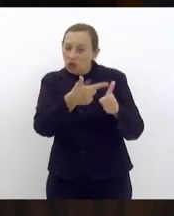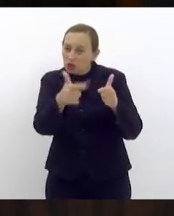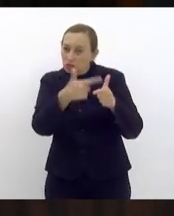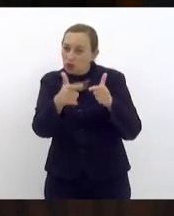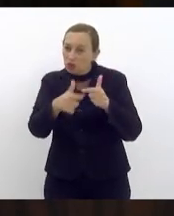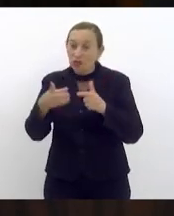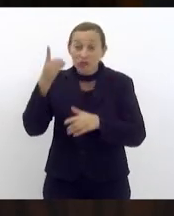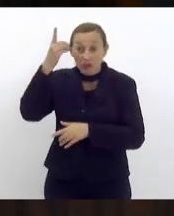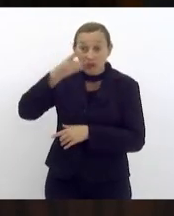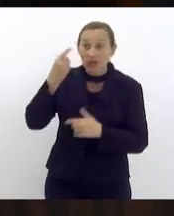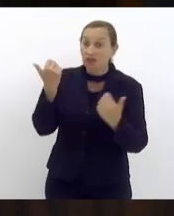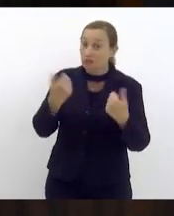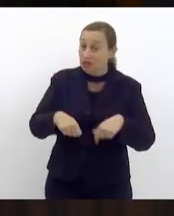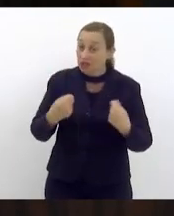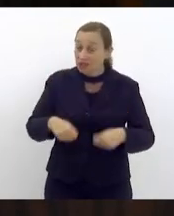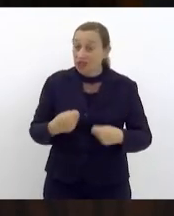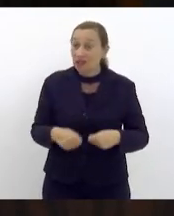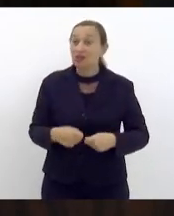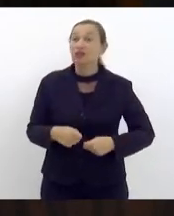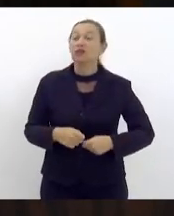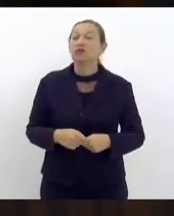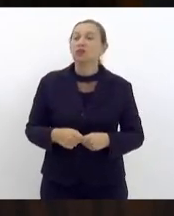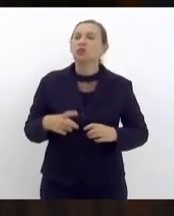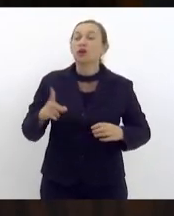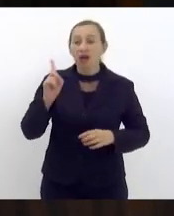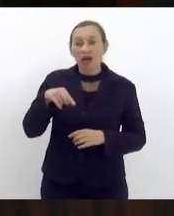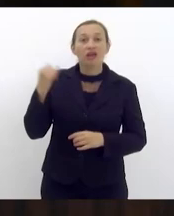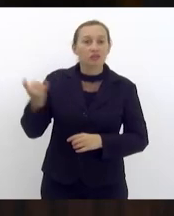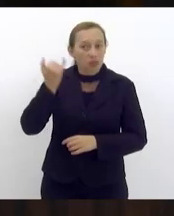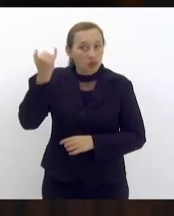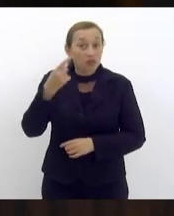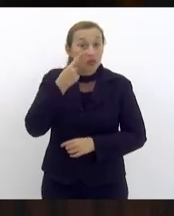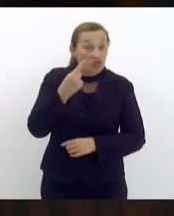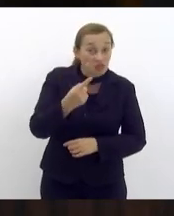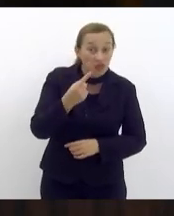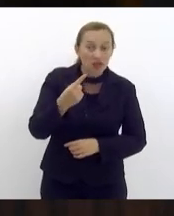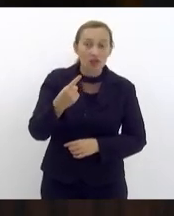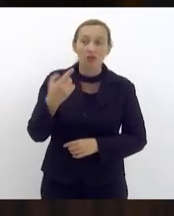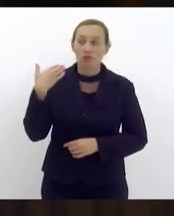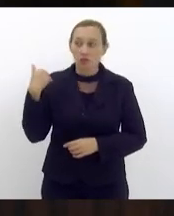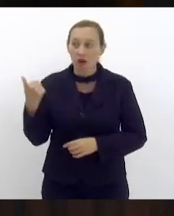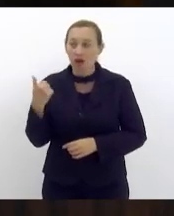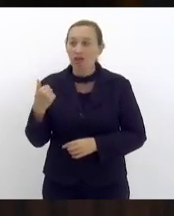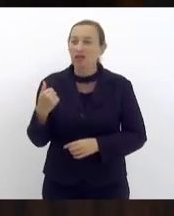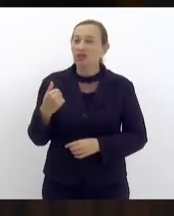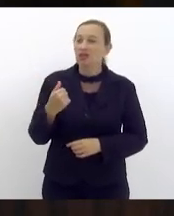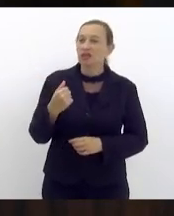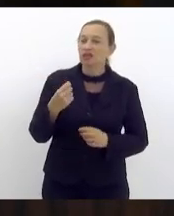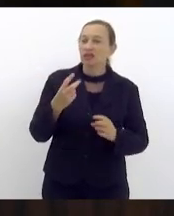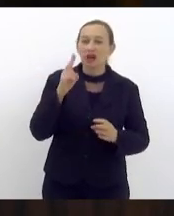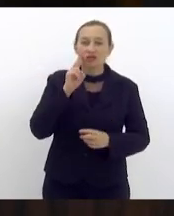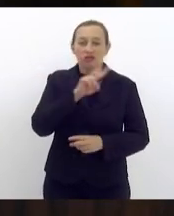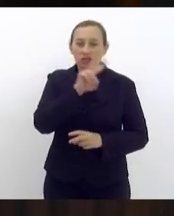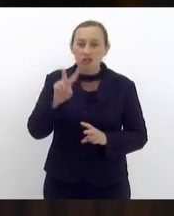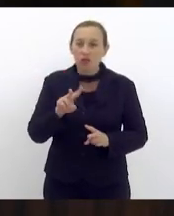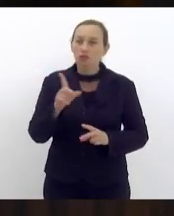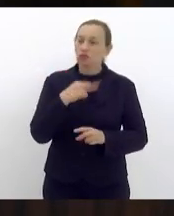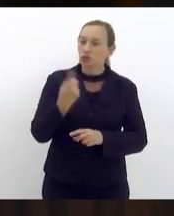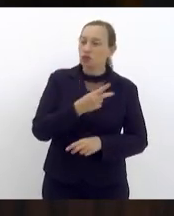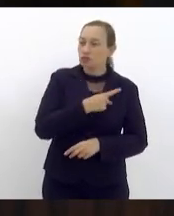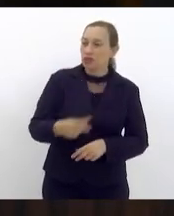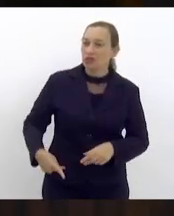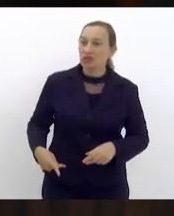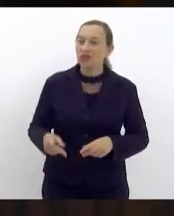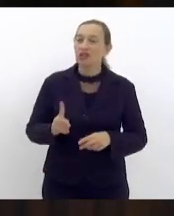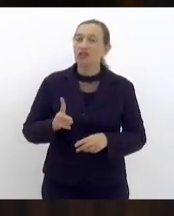os deputados estão precisando tá isso que é importante para vocês verem o lado também os pontos de vista do nosso Presidente tá